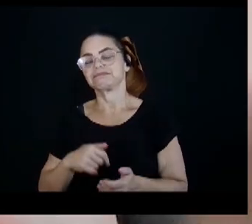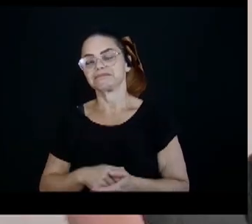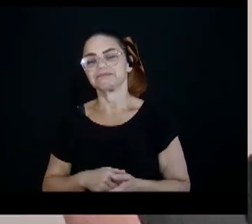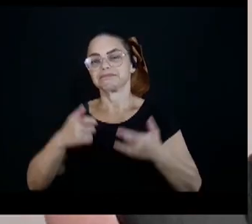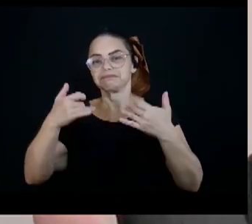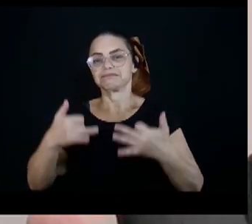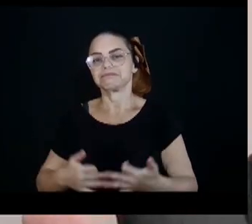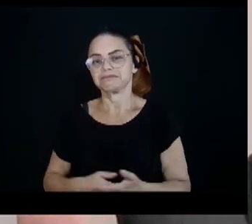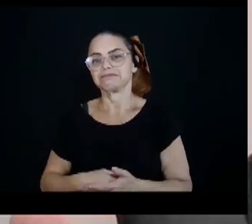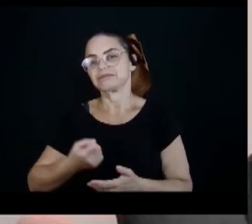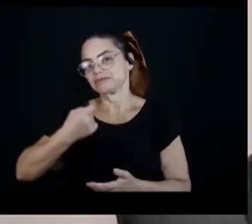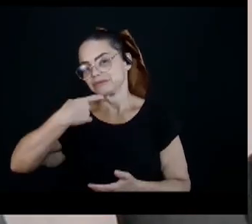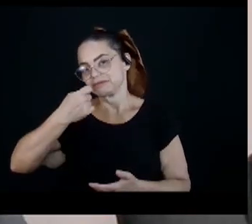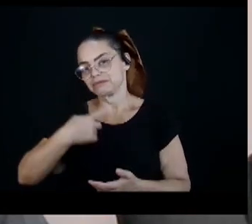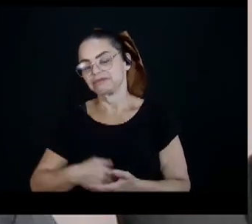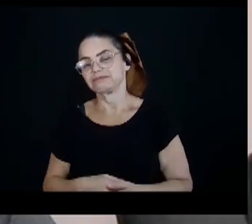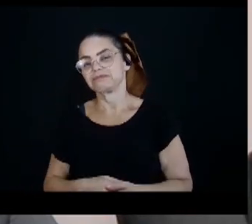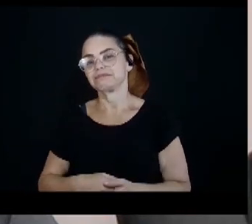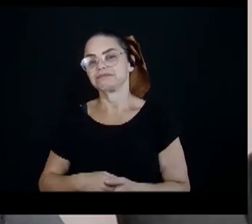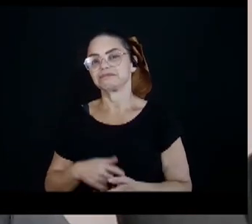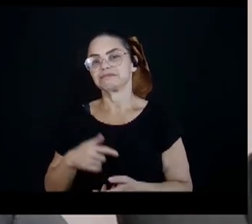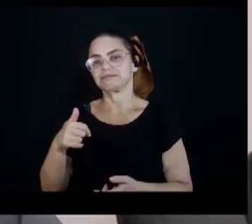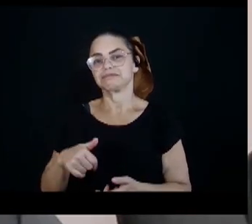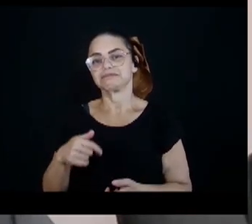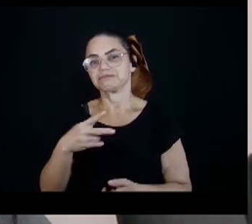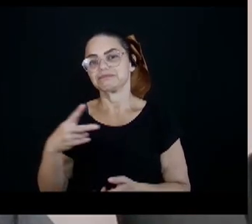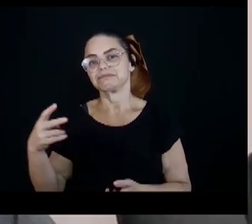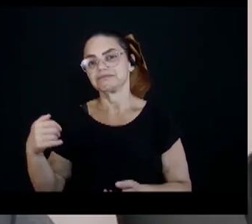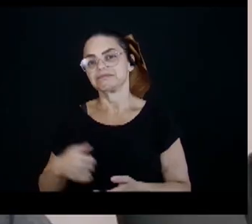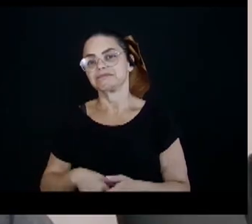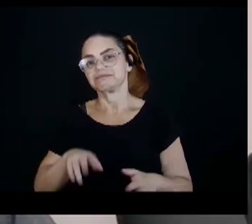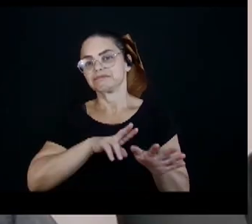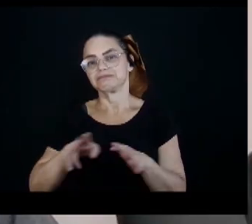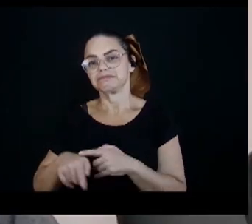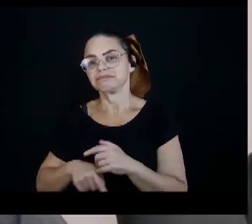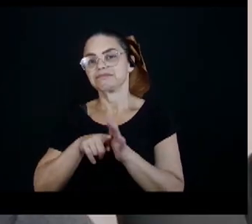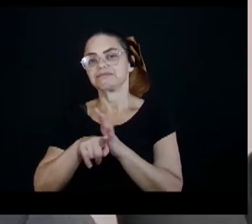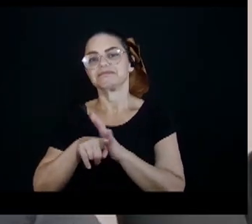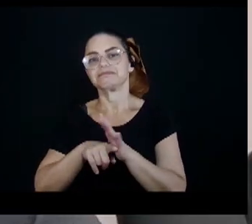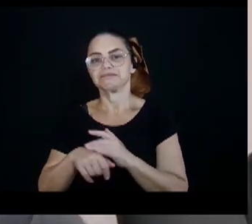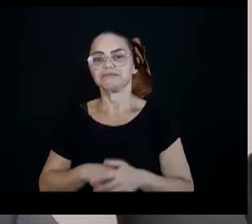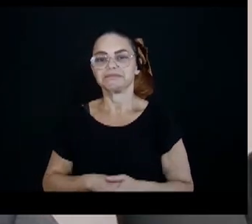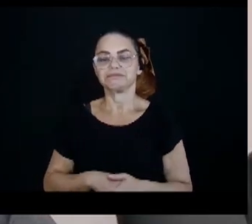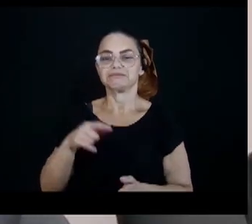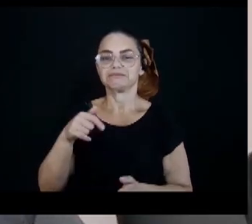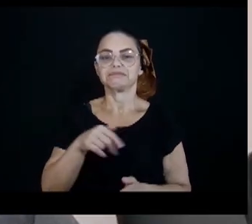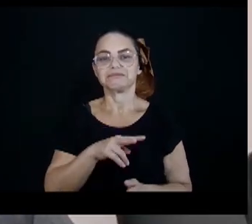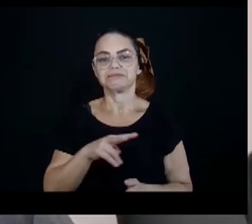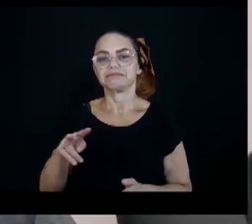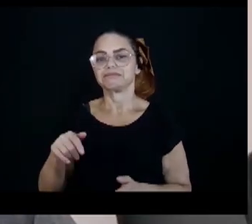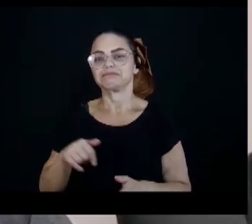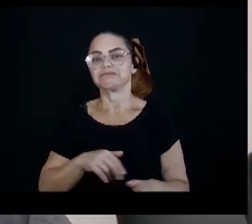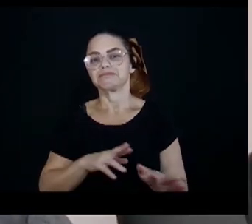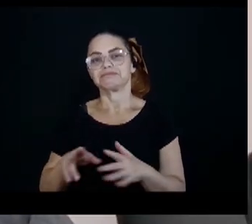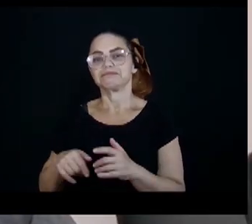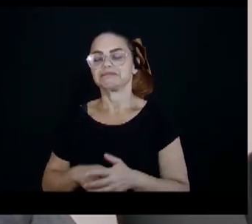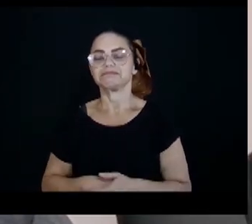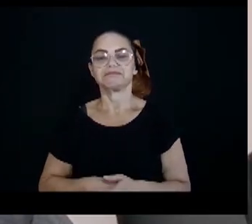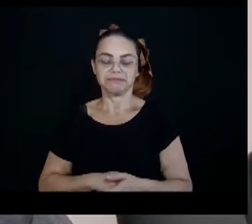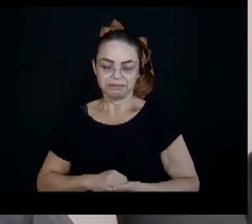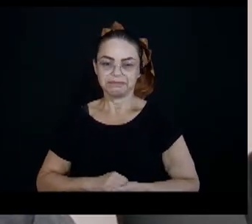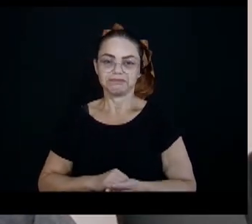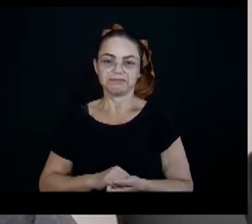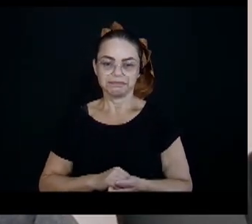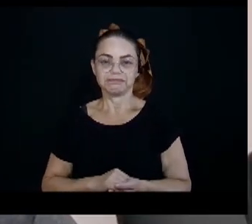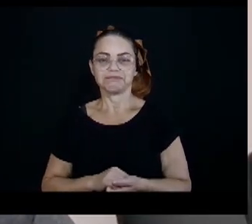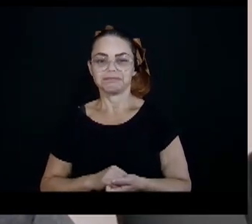usado até 72 semanas. Uma pessoa que precisa perder 5 quilos, se dá 72 semanas, ela vai ficar